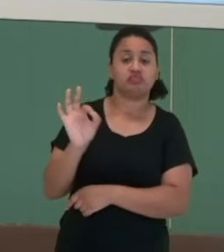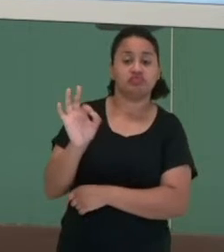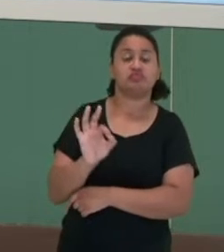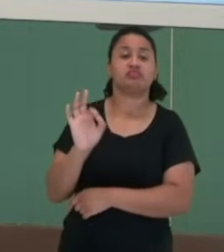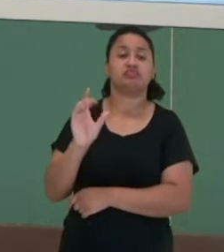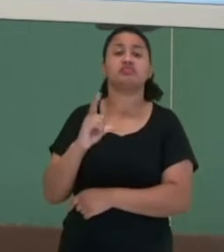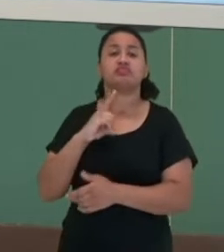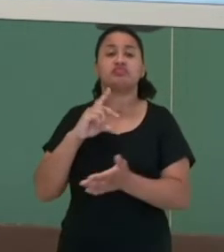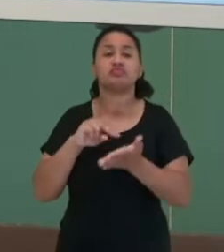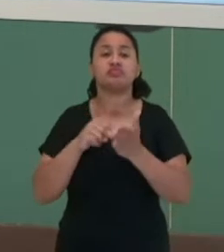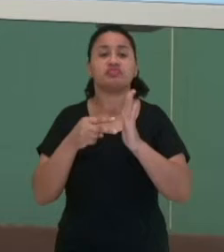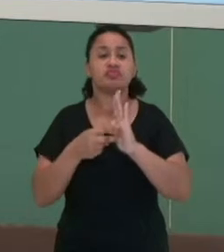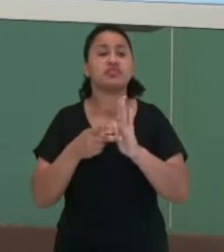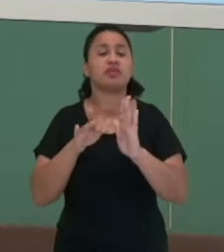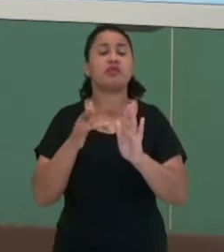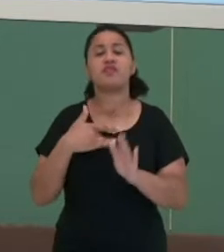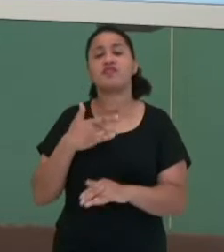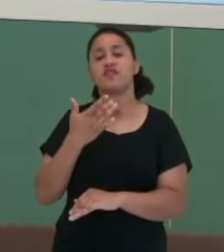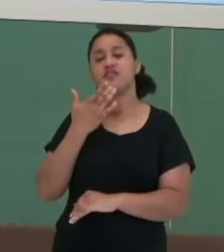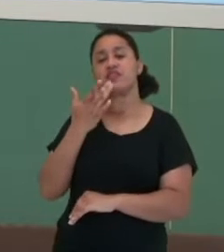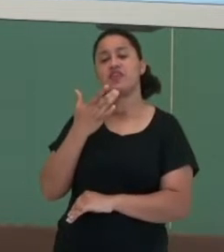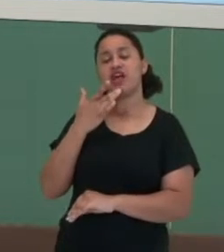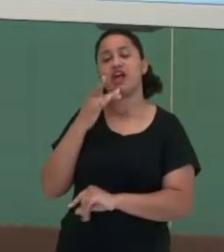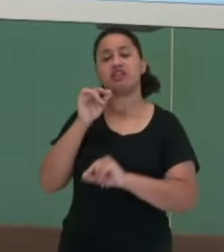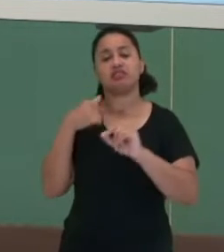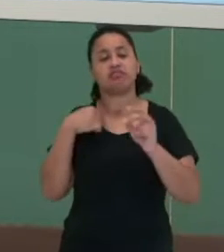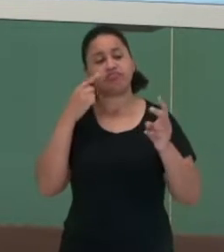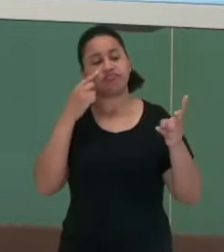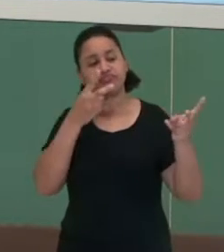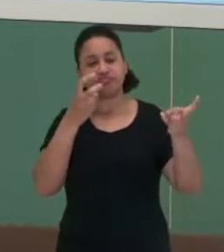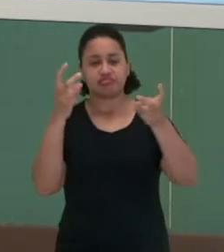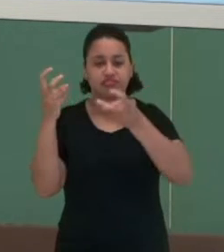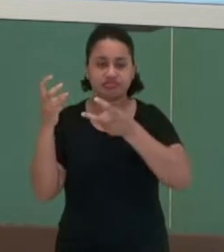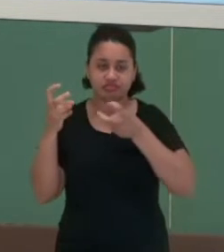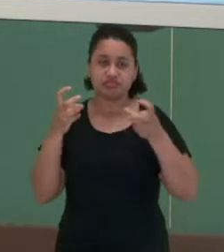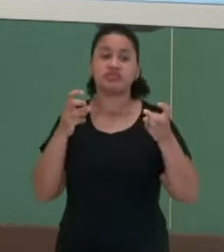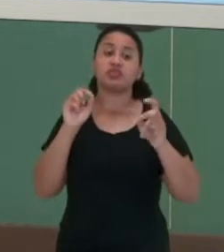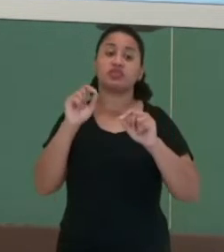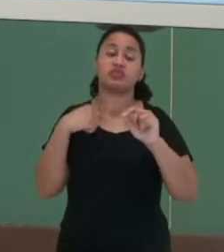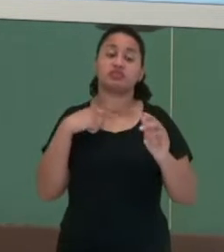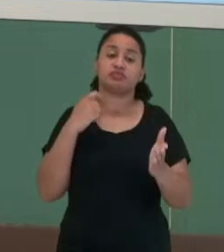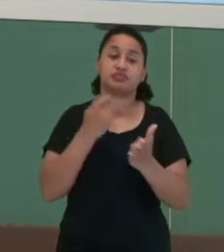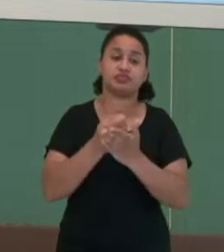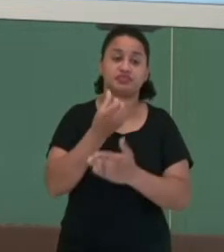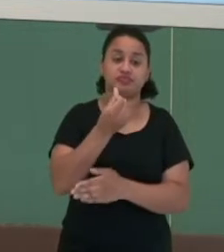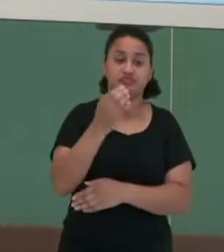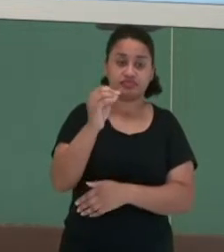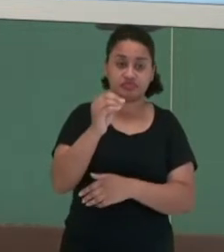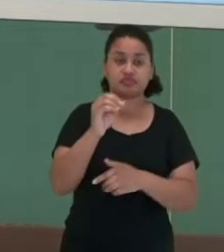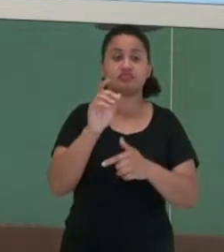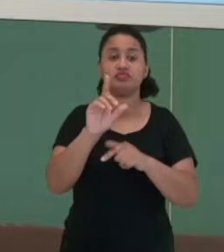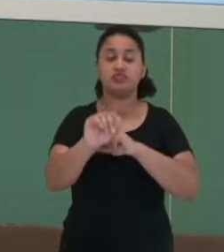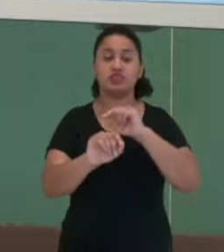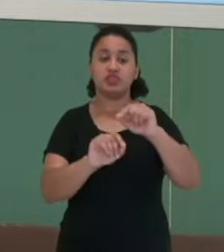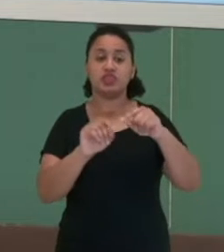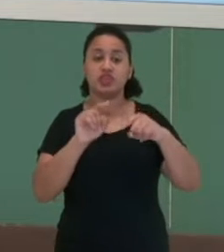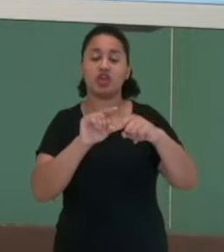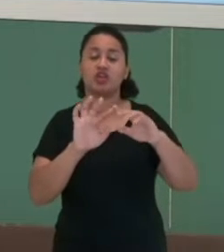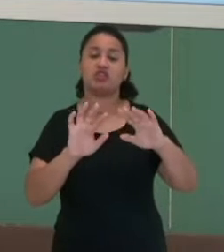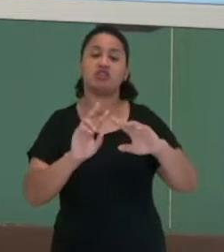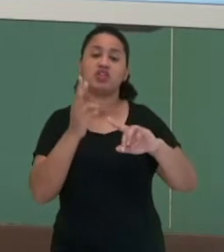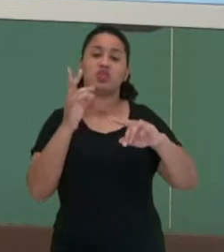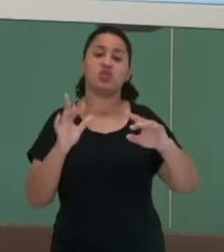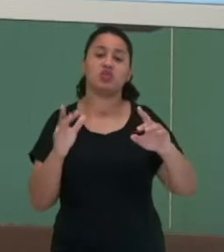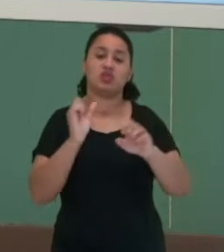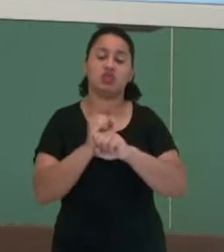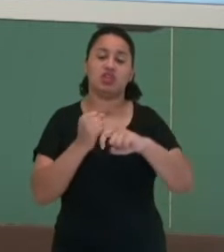significa, isso facilita até mesmo a visualização do que eu estou pagando, eu vou pegar 60 em relação ao total, que